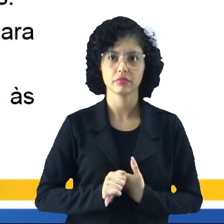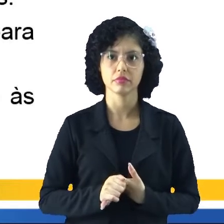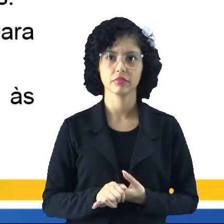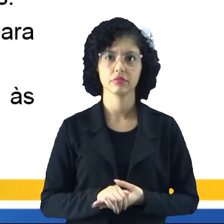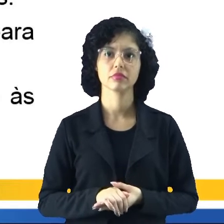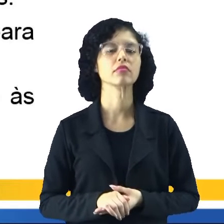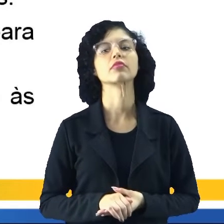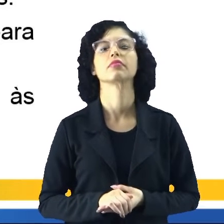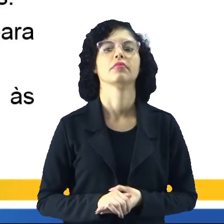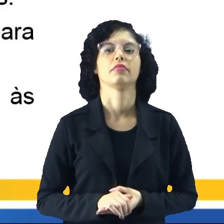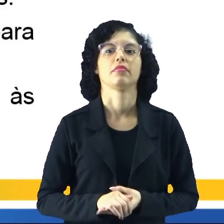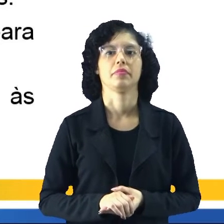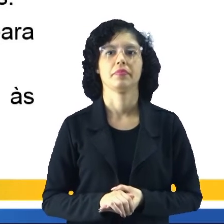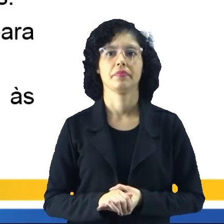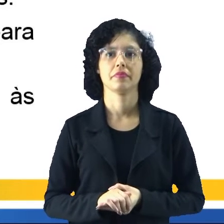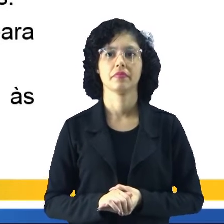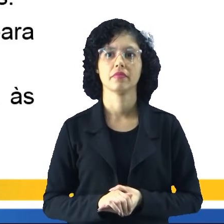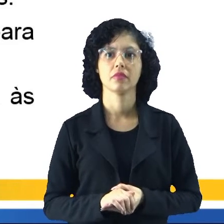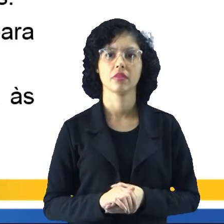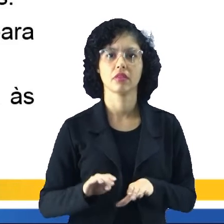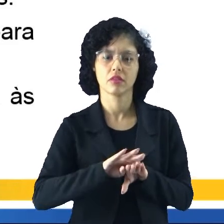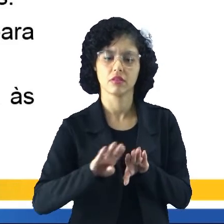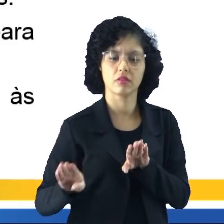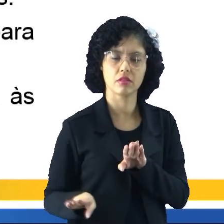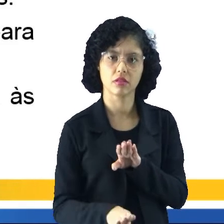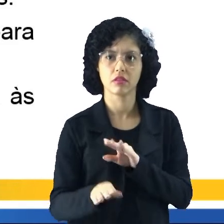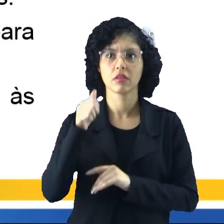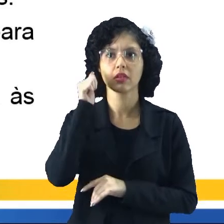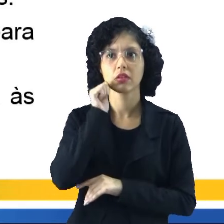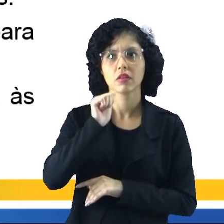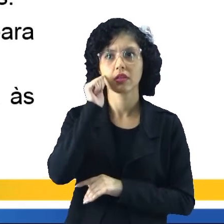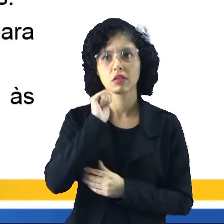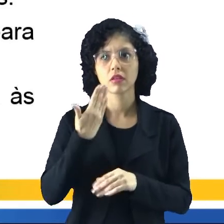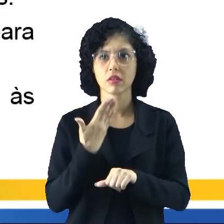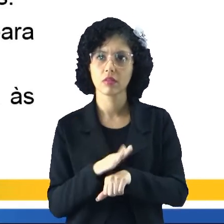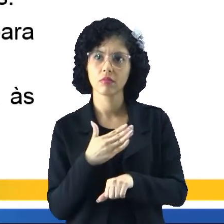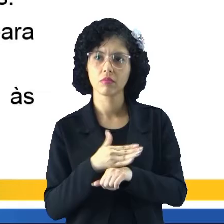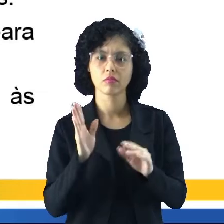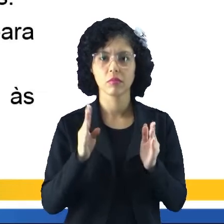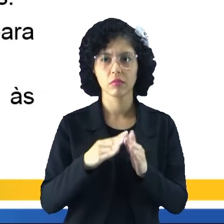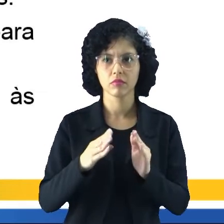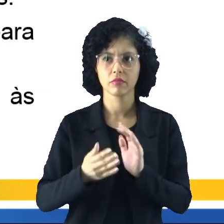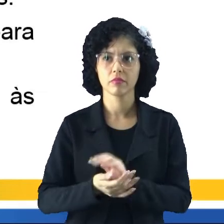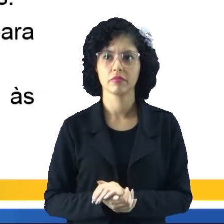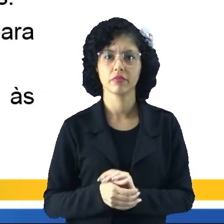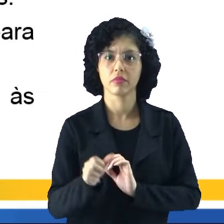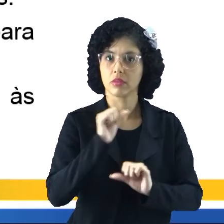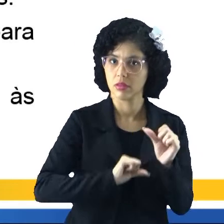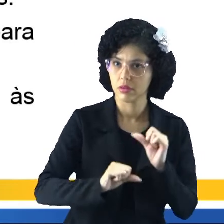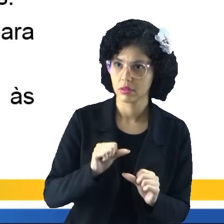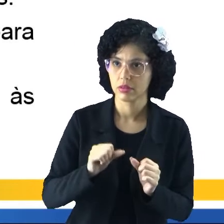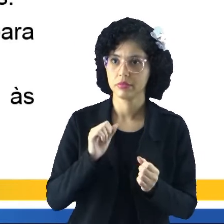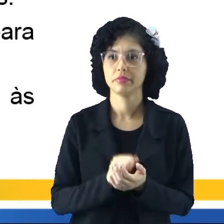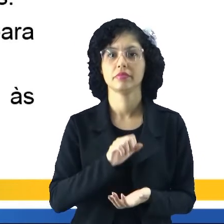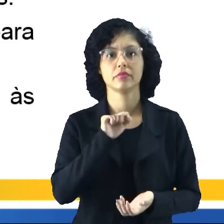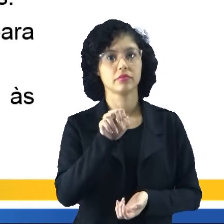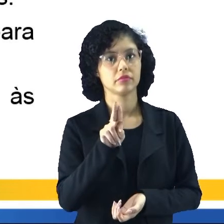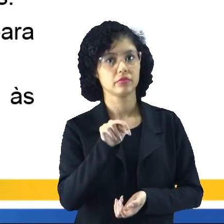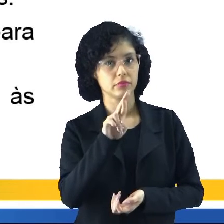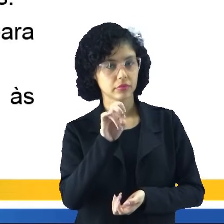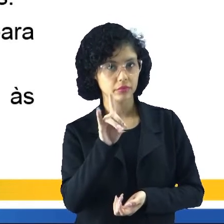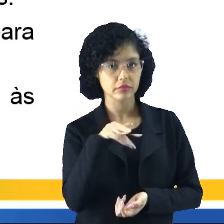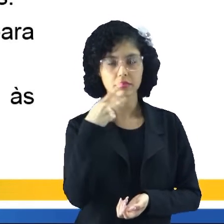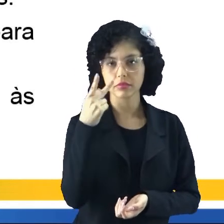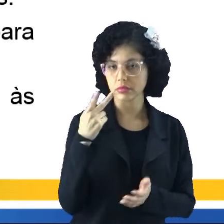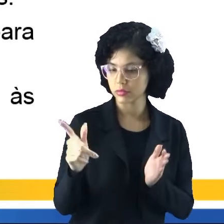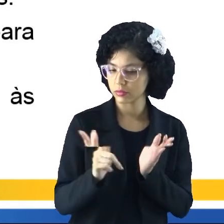não realizam, né? Letra C, inferioridade das mulheres que praticam as tarefas domésticas. O contrário. Susanita, se ela